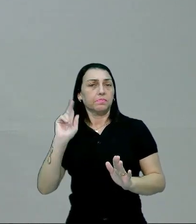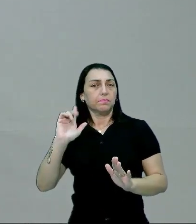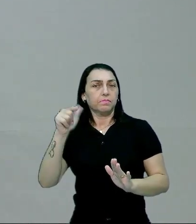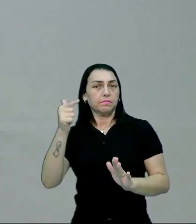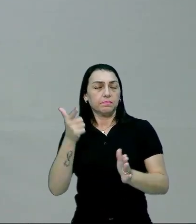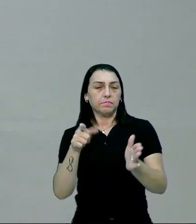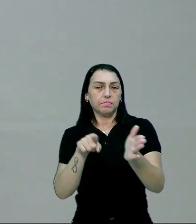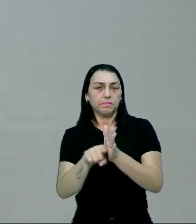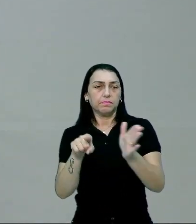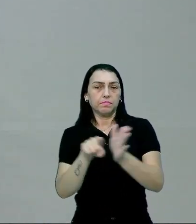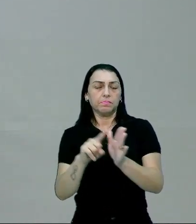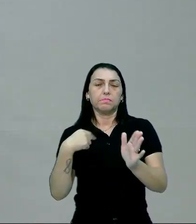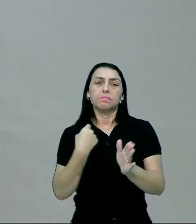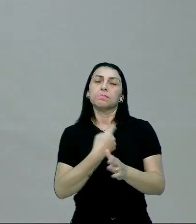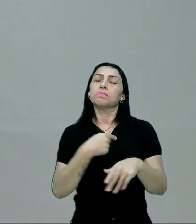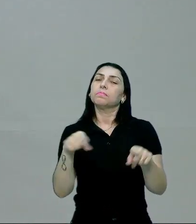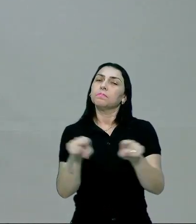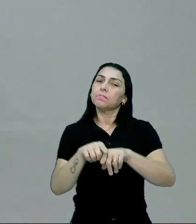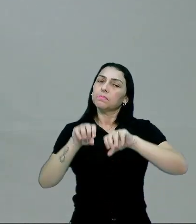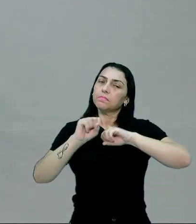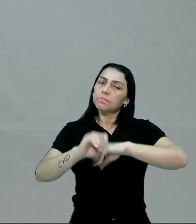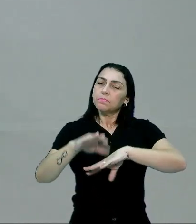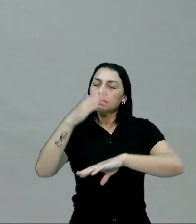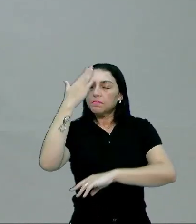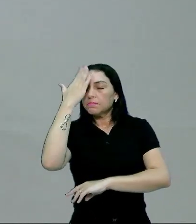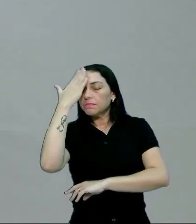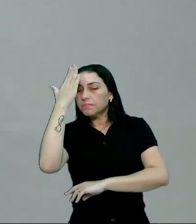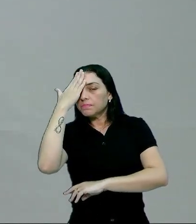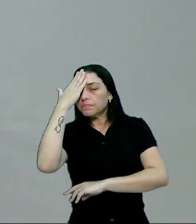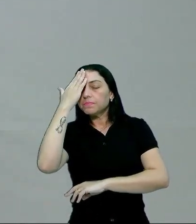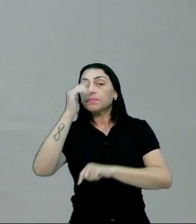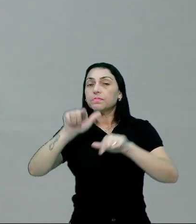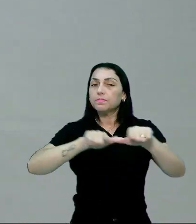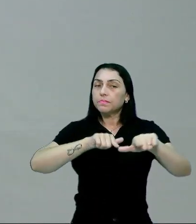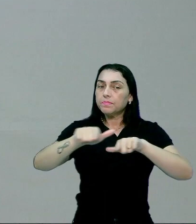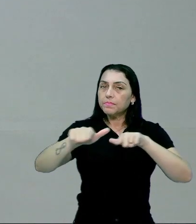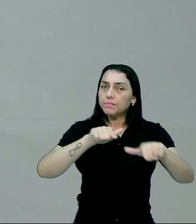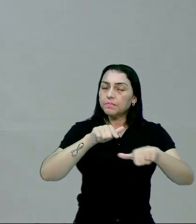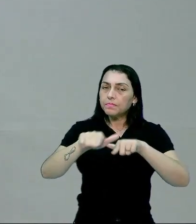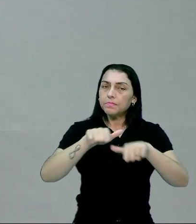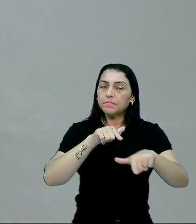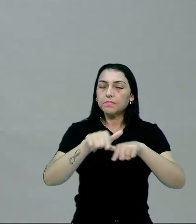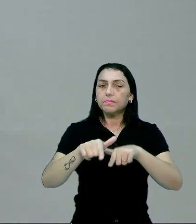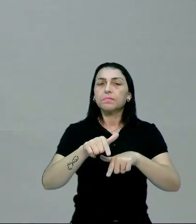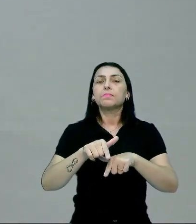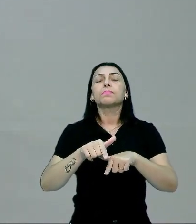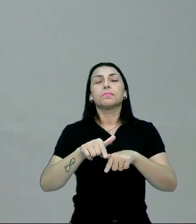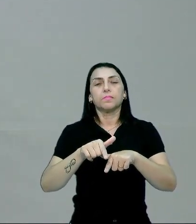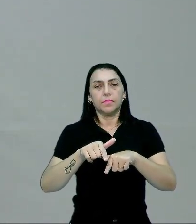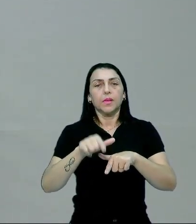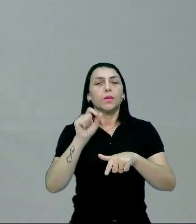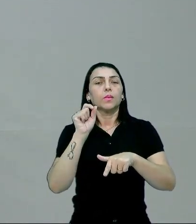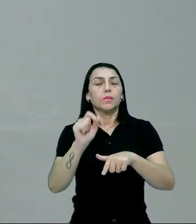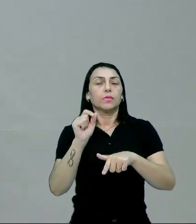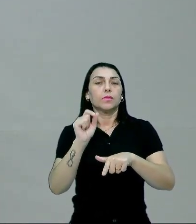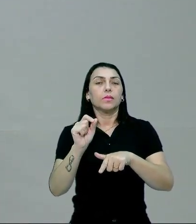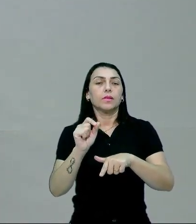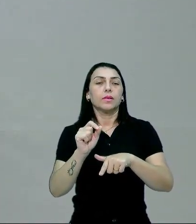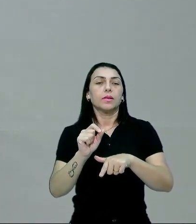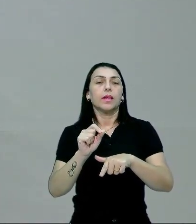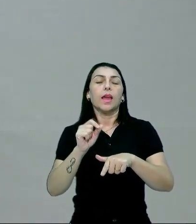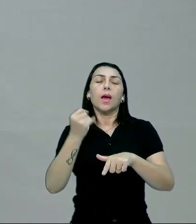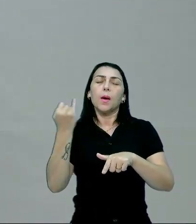questão em que nós também trabalhamos esse entendimento. O trabalho, inclusive, eu acrescento, ele é